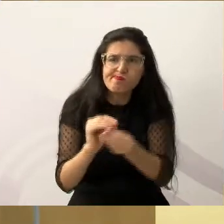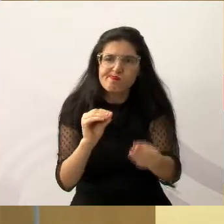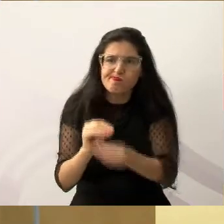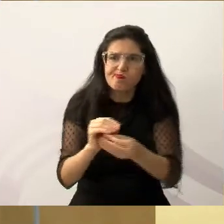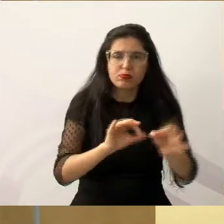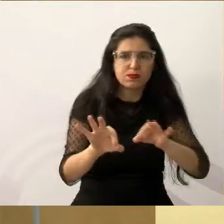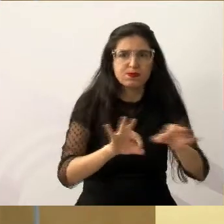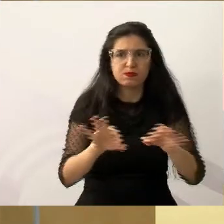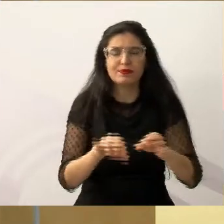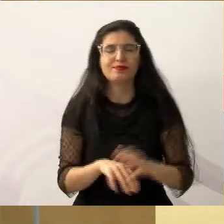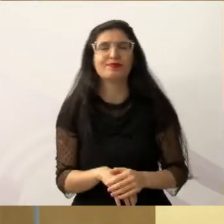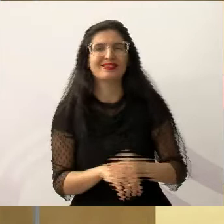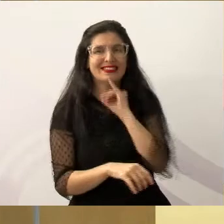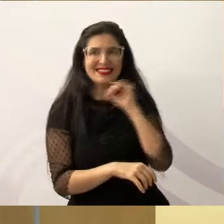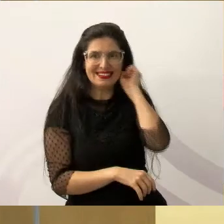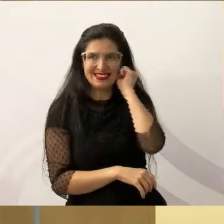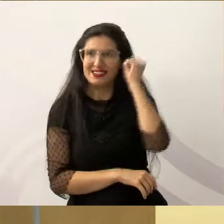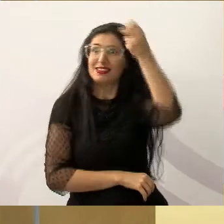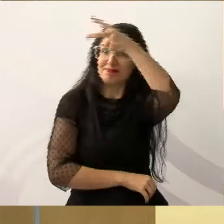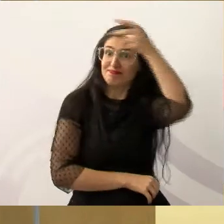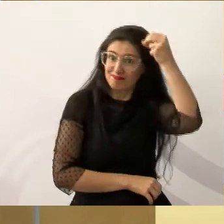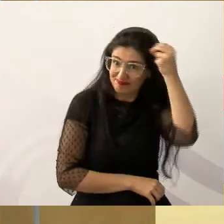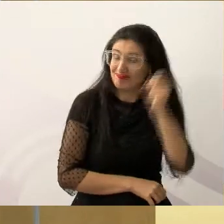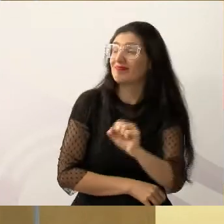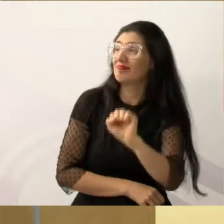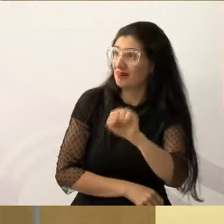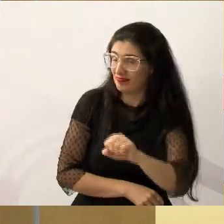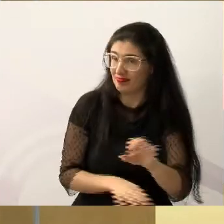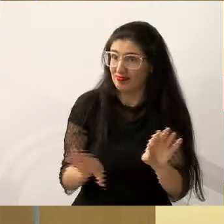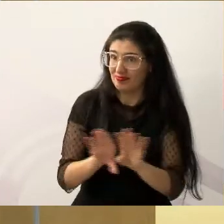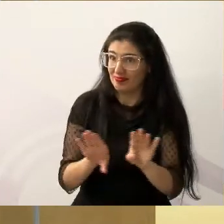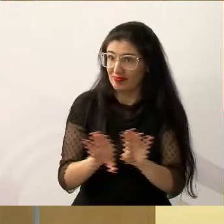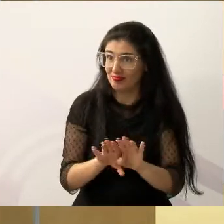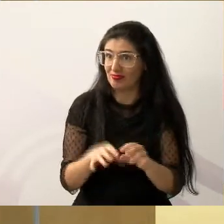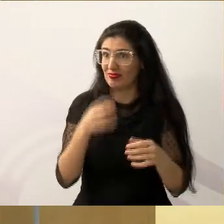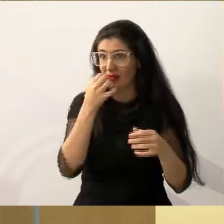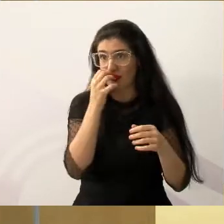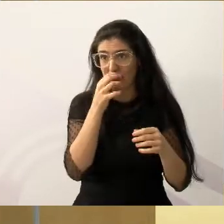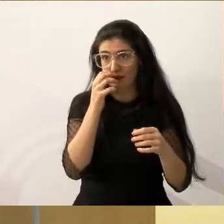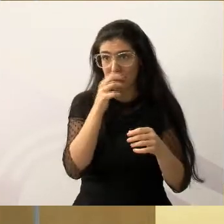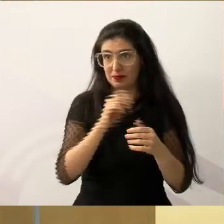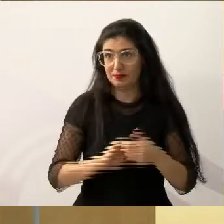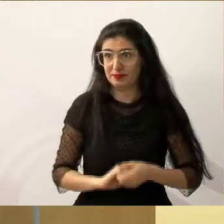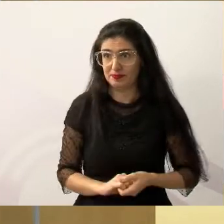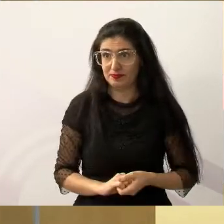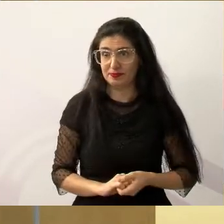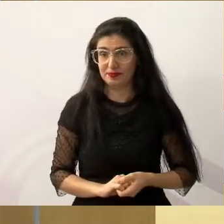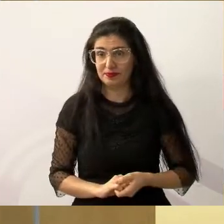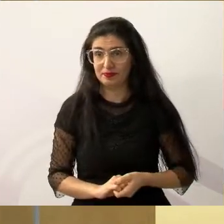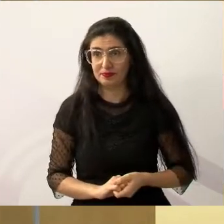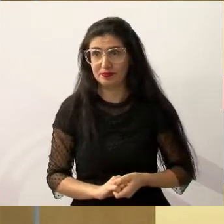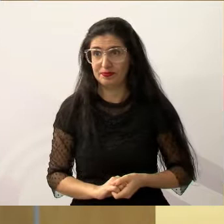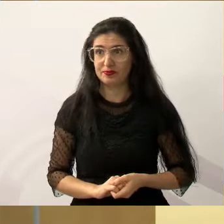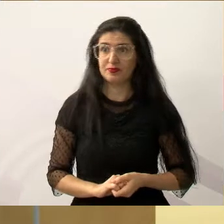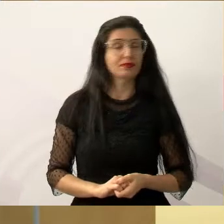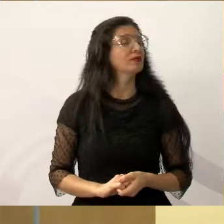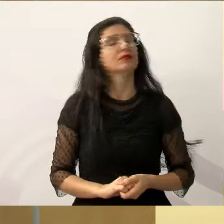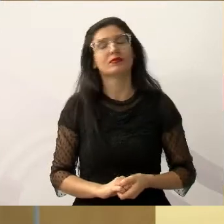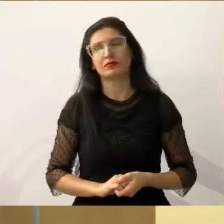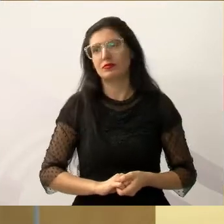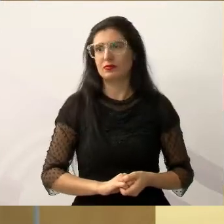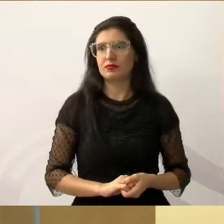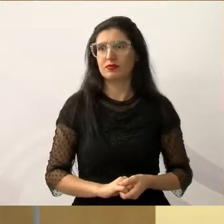cumprimentar também o prefeito Isaías Santana, que também comungou da necessidade da gente estender para todos